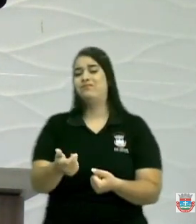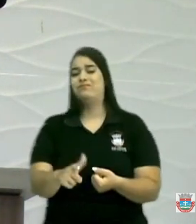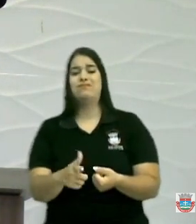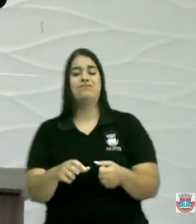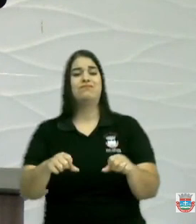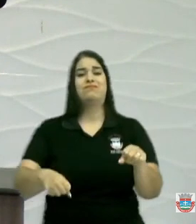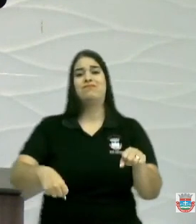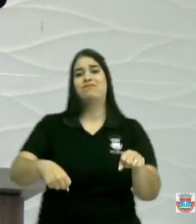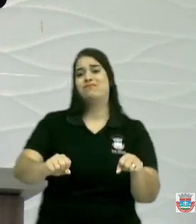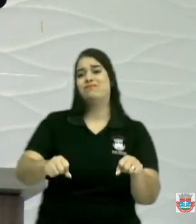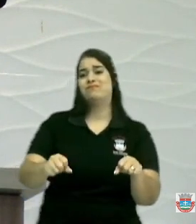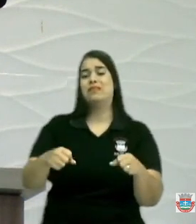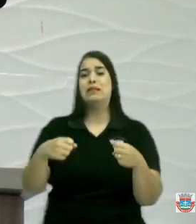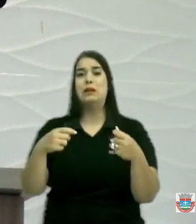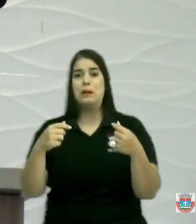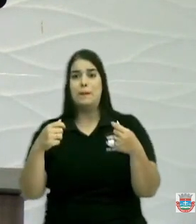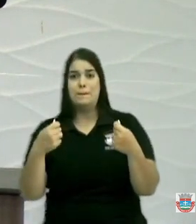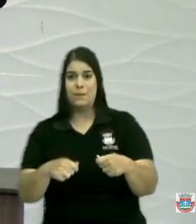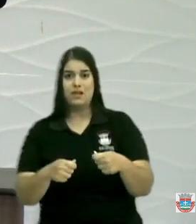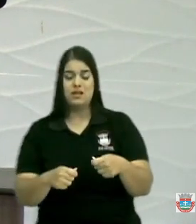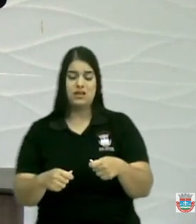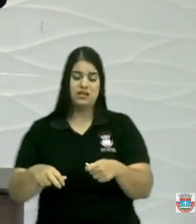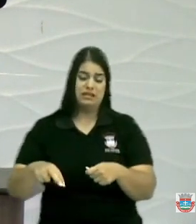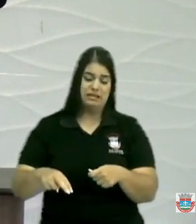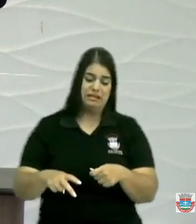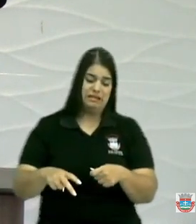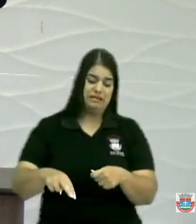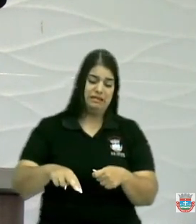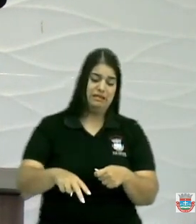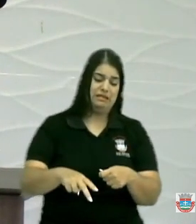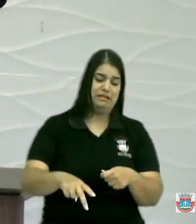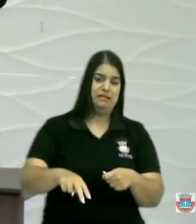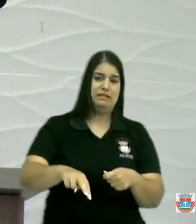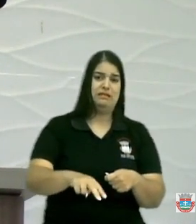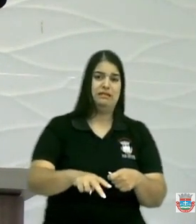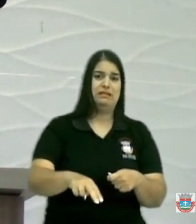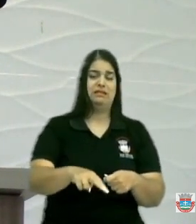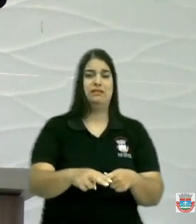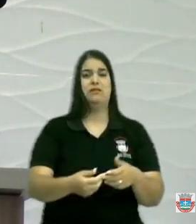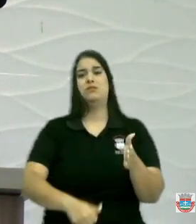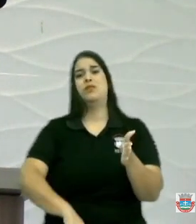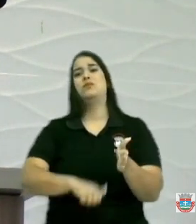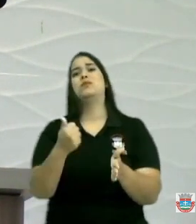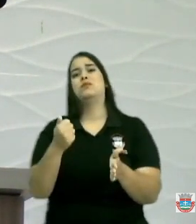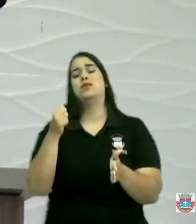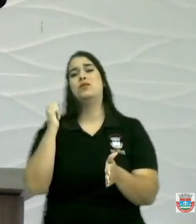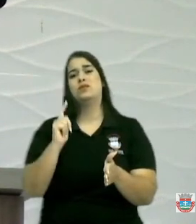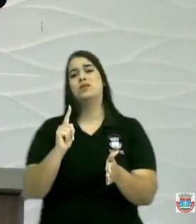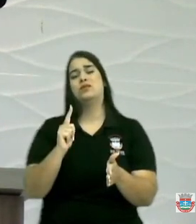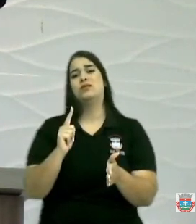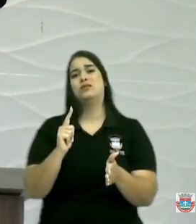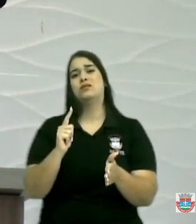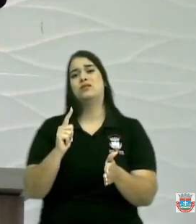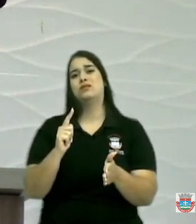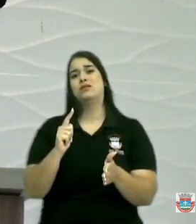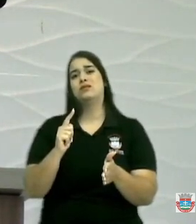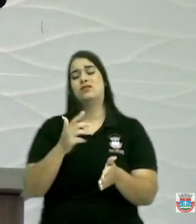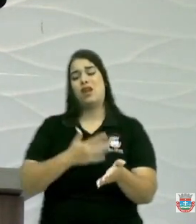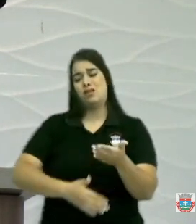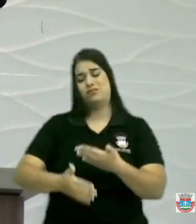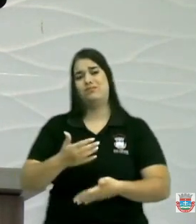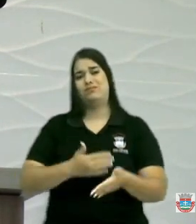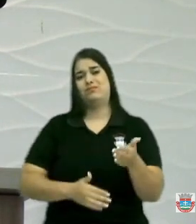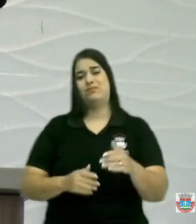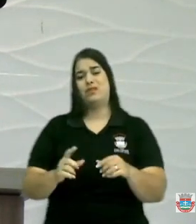Espírito Santo, tem que ir de a pé. Muita gente sai cedinho de casa para ser um dos primeiros, para depois ser atendido e voltar a pé